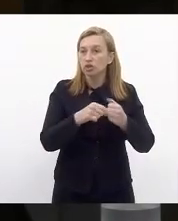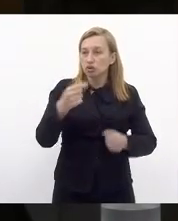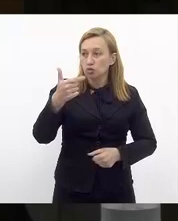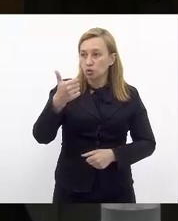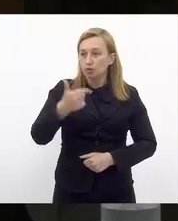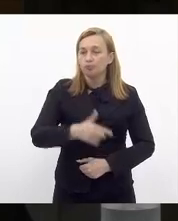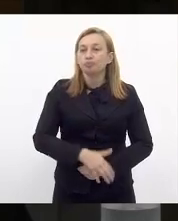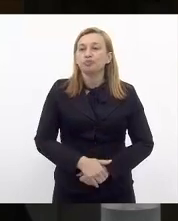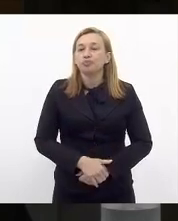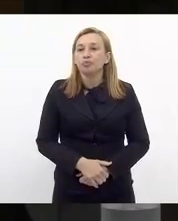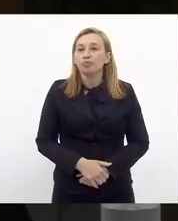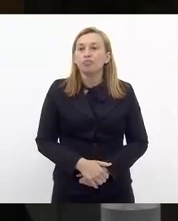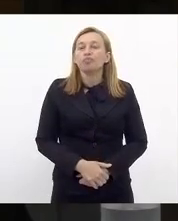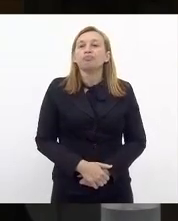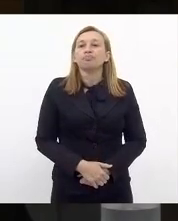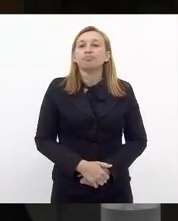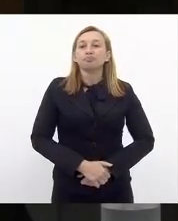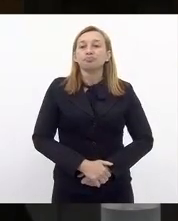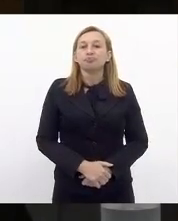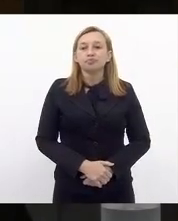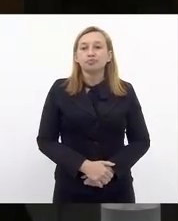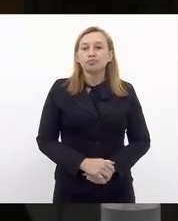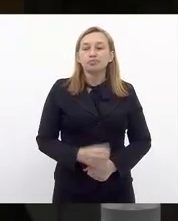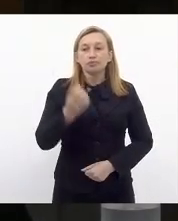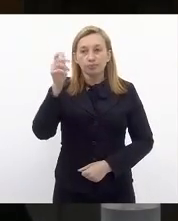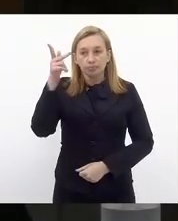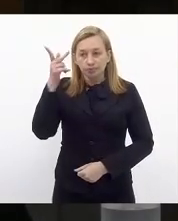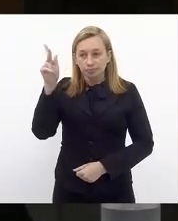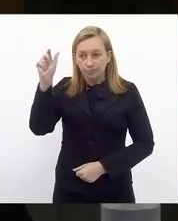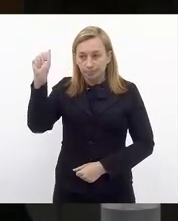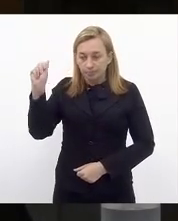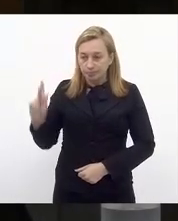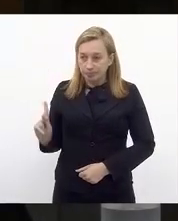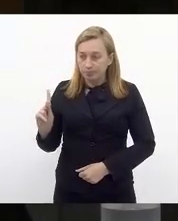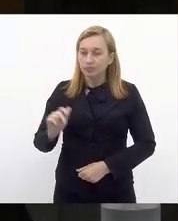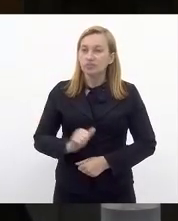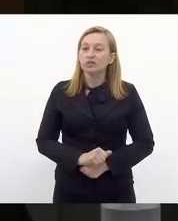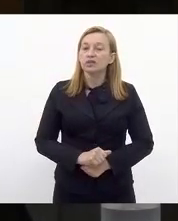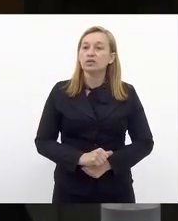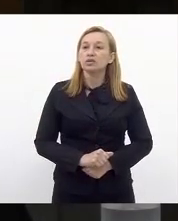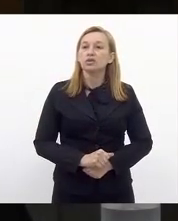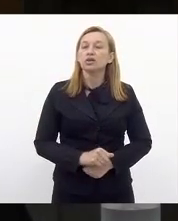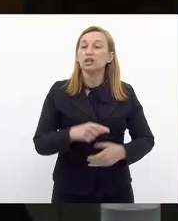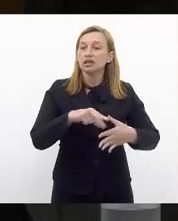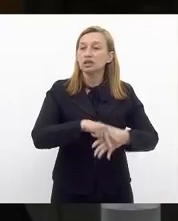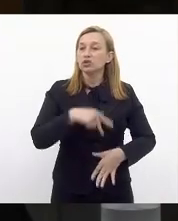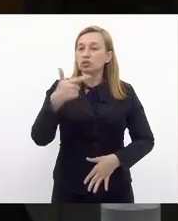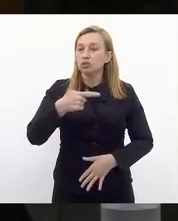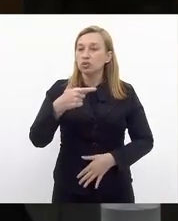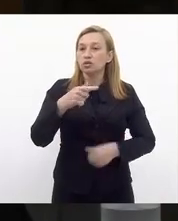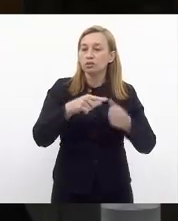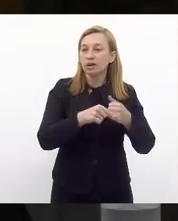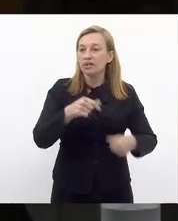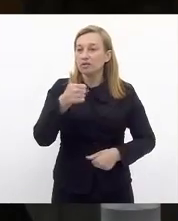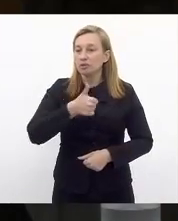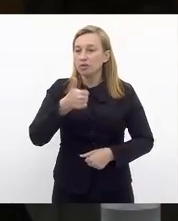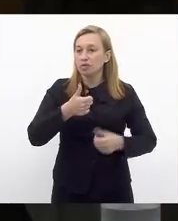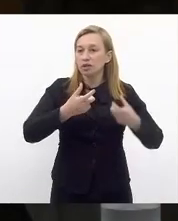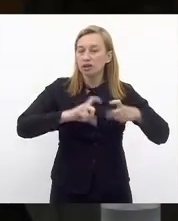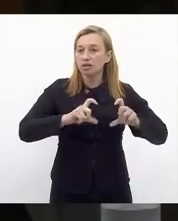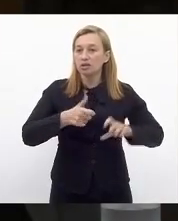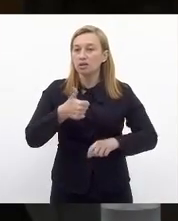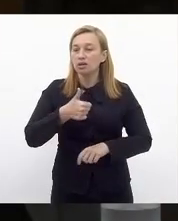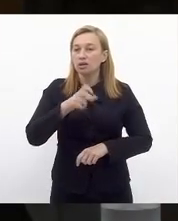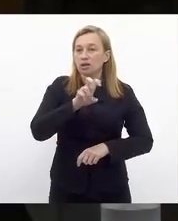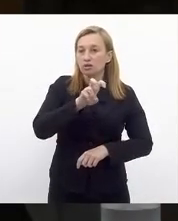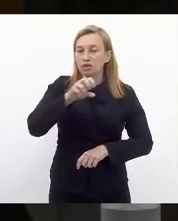artigo 12 quando ele fala da aposentadoria o disposto no inciso 2 parágrafo primeiro do artigo 2º da lei complementar